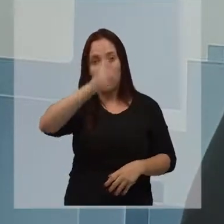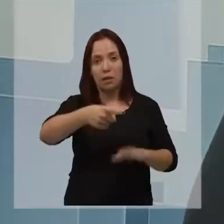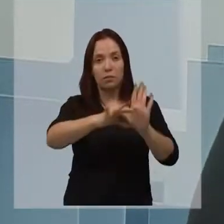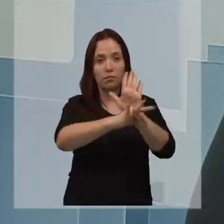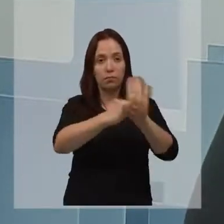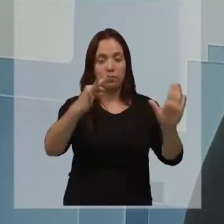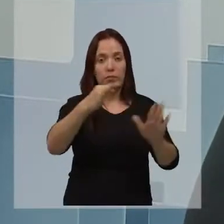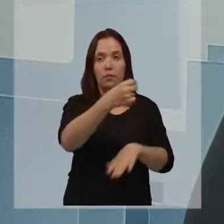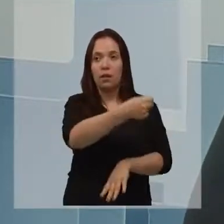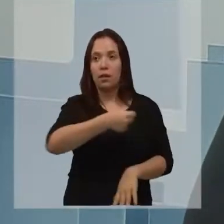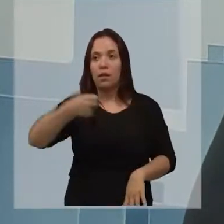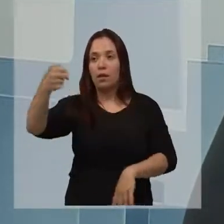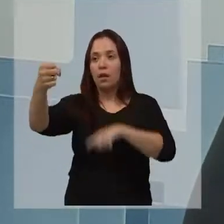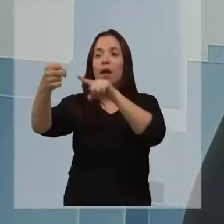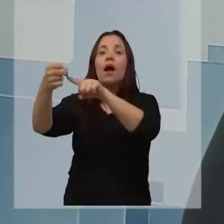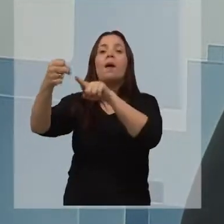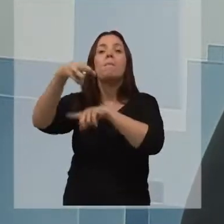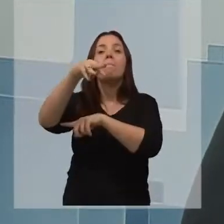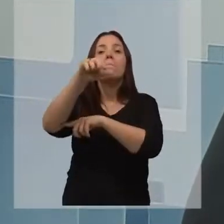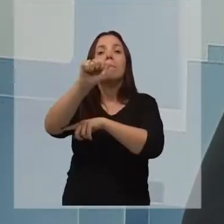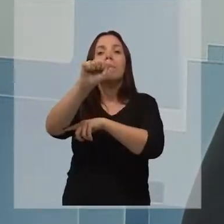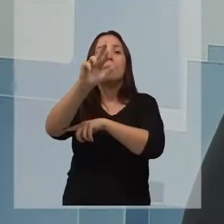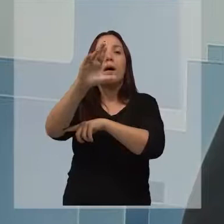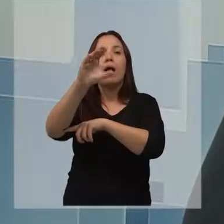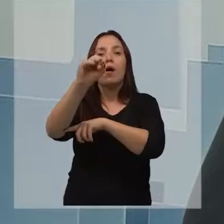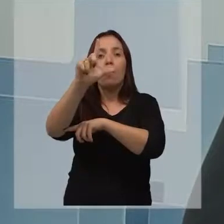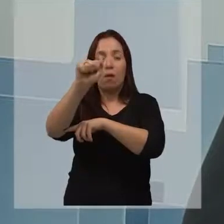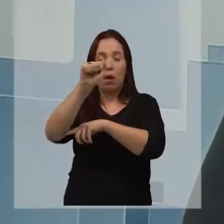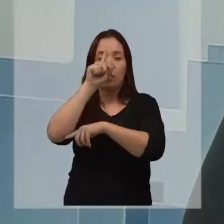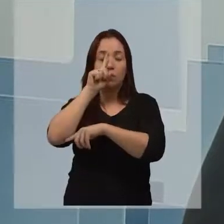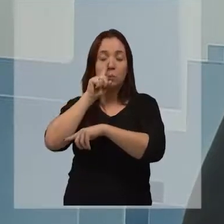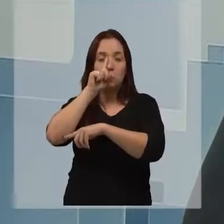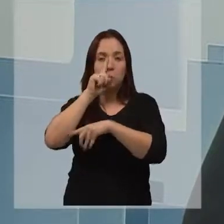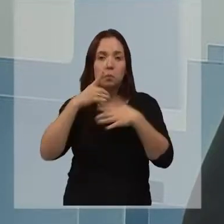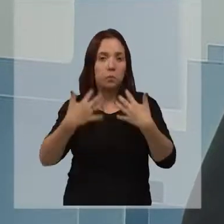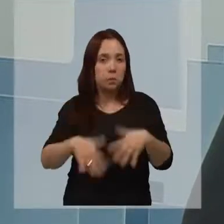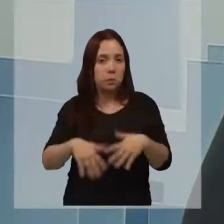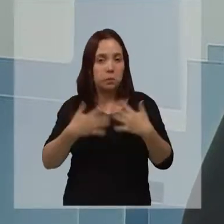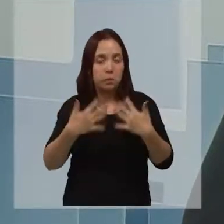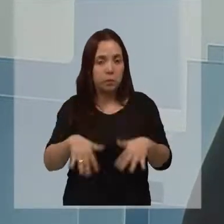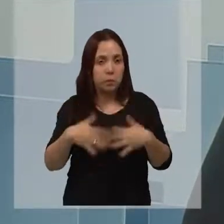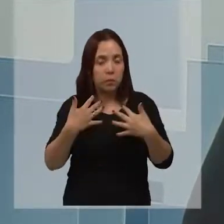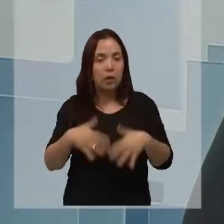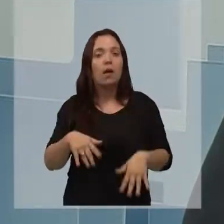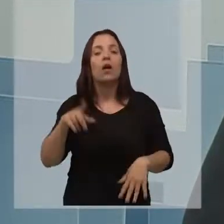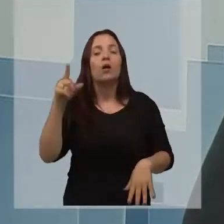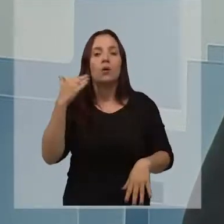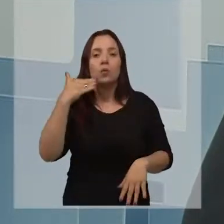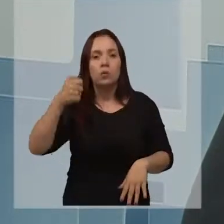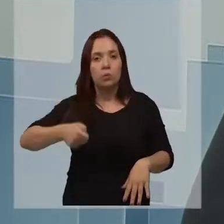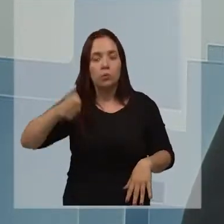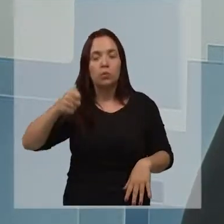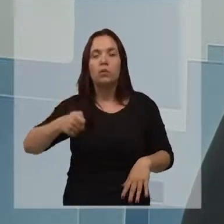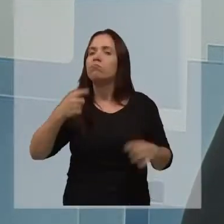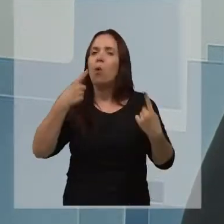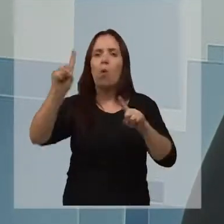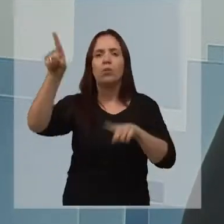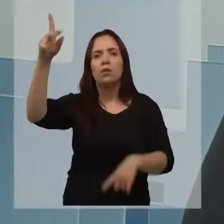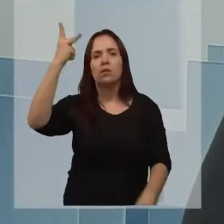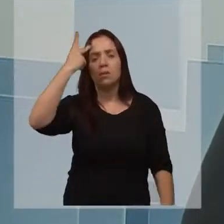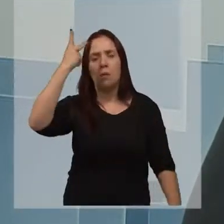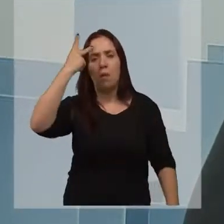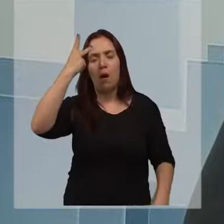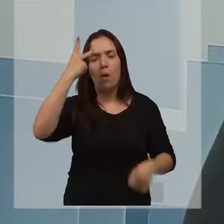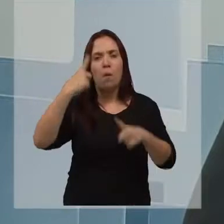só para ilustrar o que eu falei aqui, o juiz que transferiu o Marcola critica o governo de São Paulo por ter